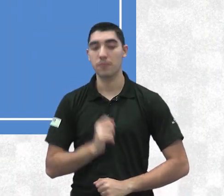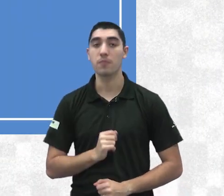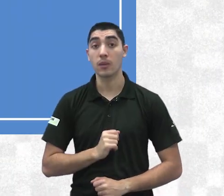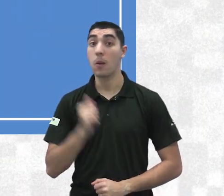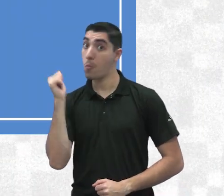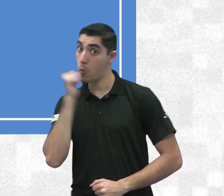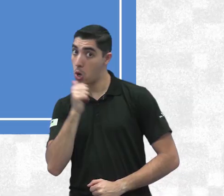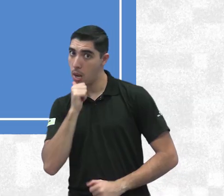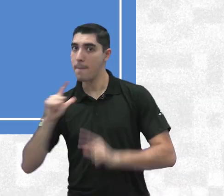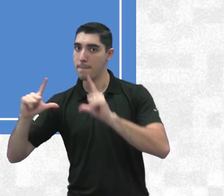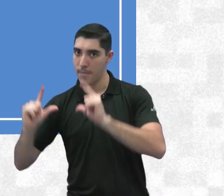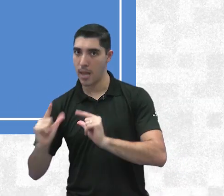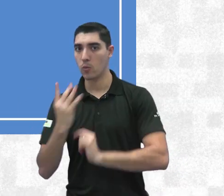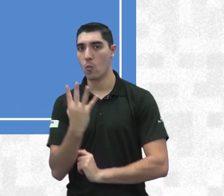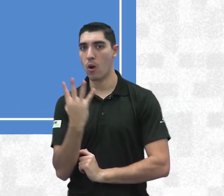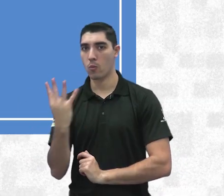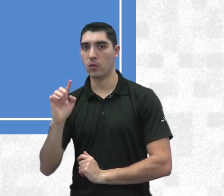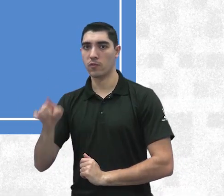55,1%, contra